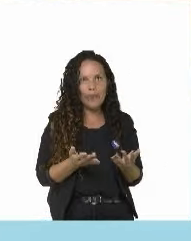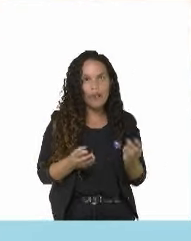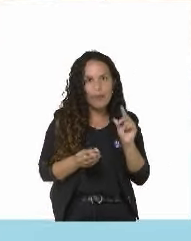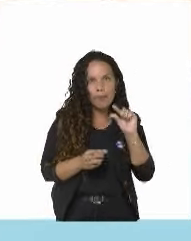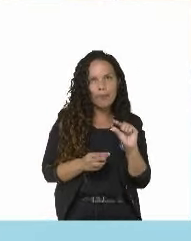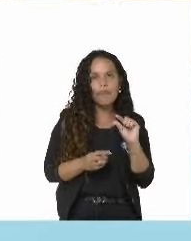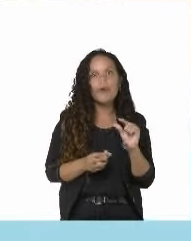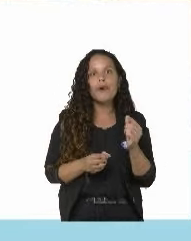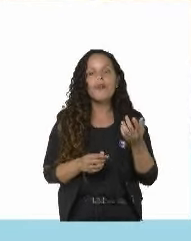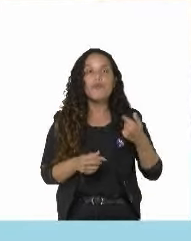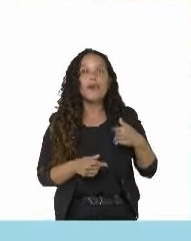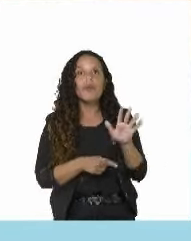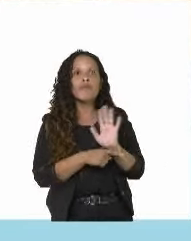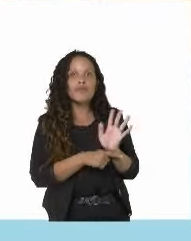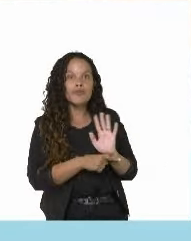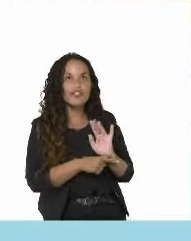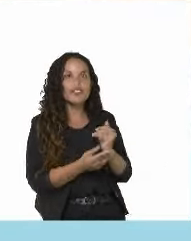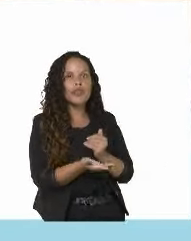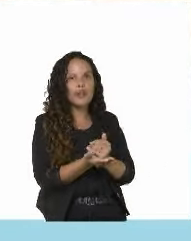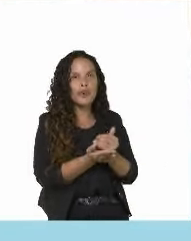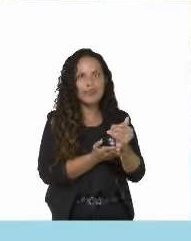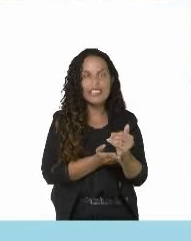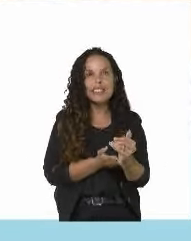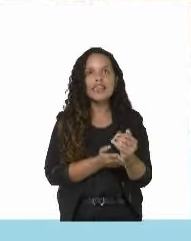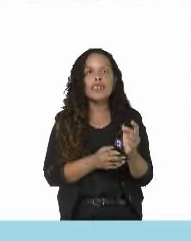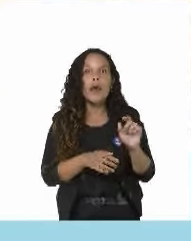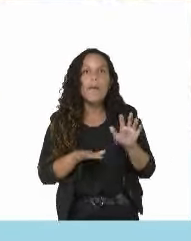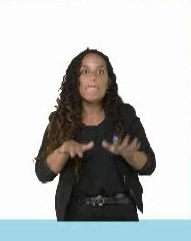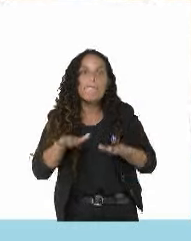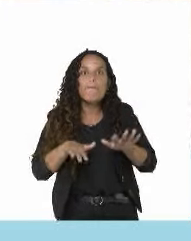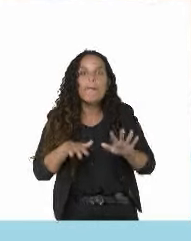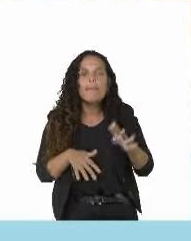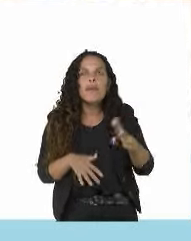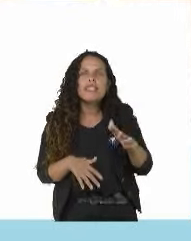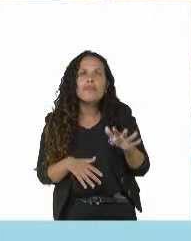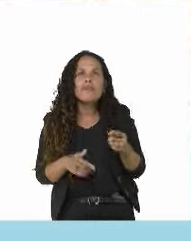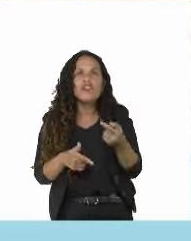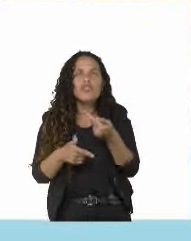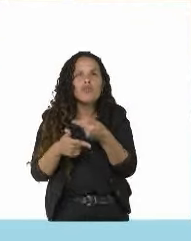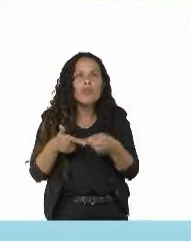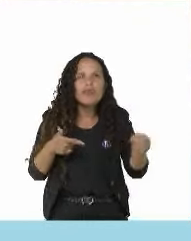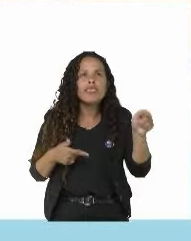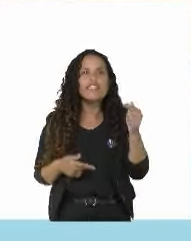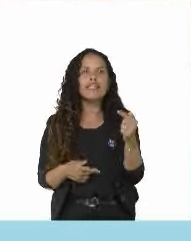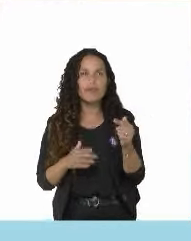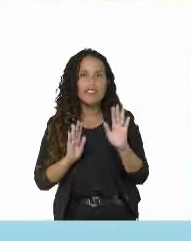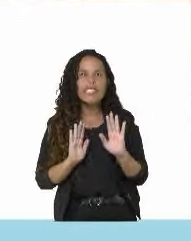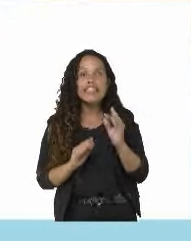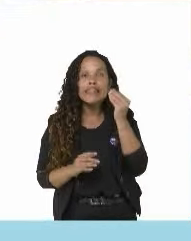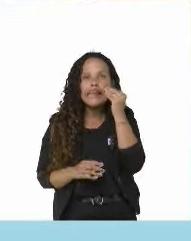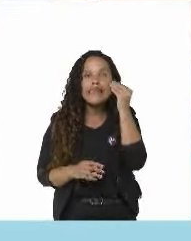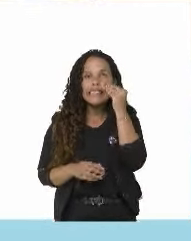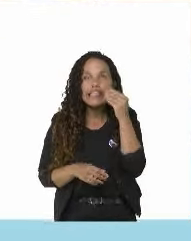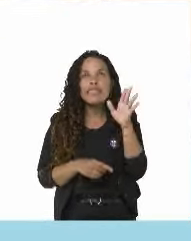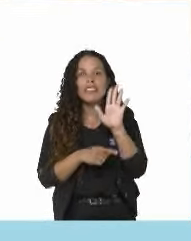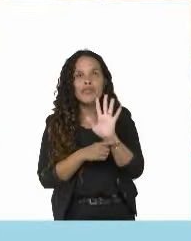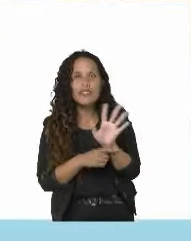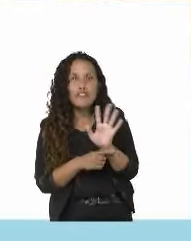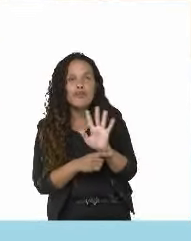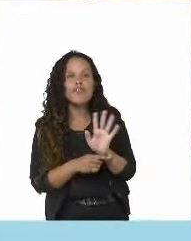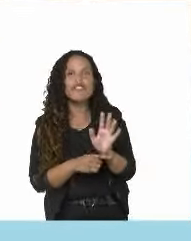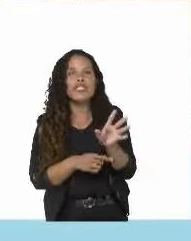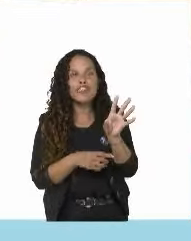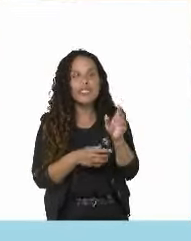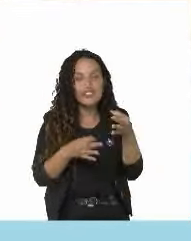estou começando a fazer vídeos e a gente está aí mais ou menos uma semana tentando acertar o vídeo e não consegue acertar o vídeo. É um processo